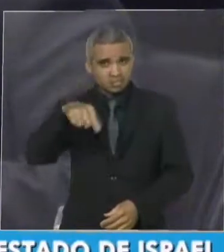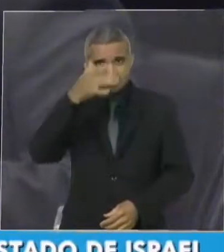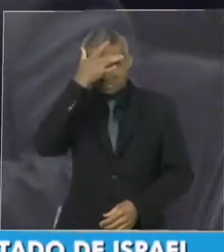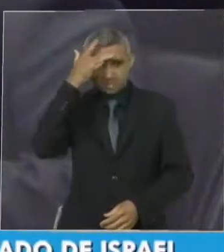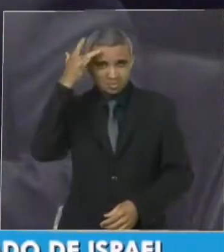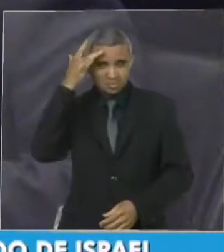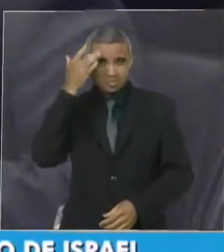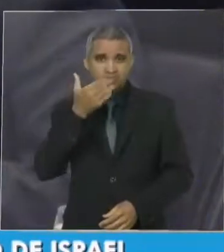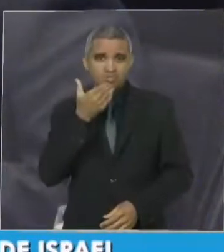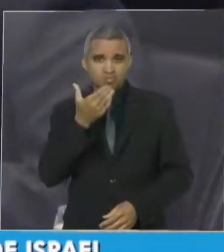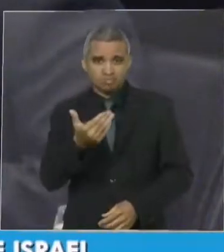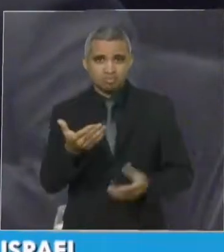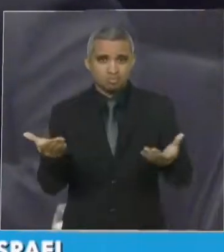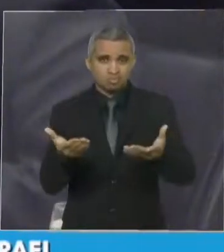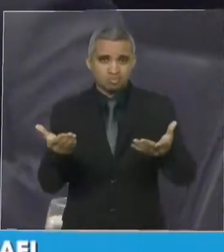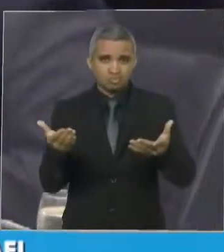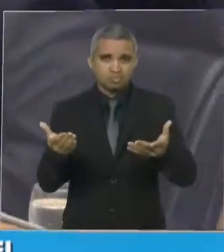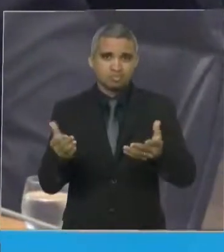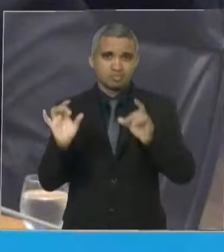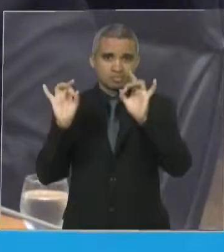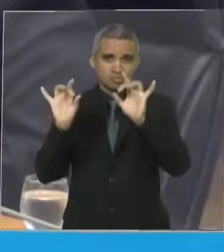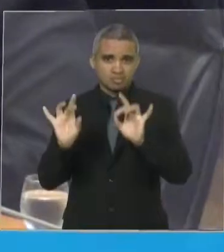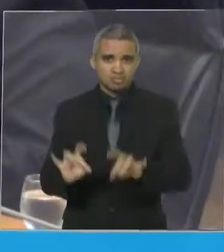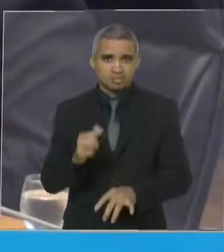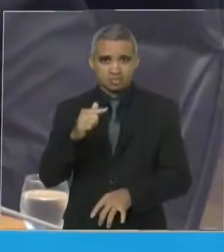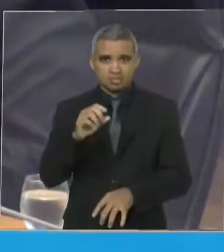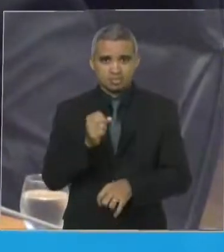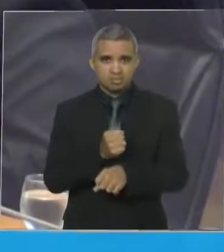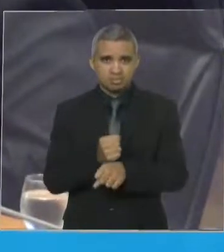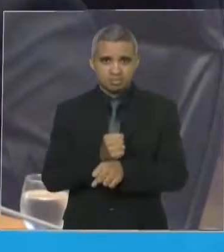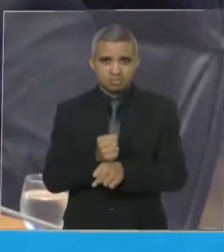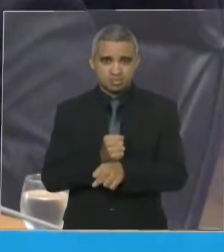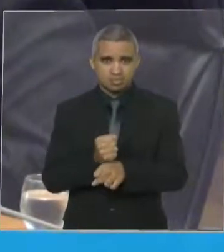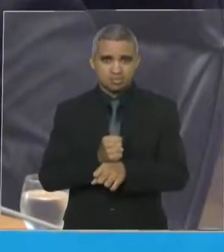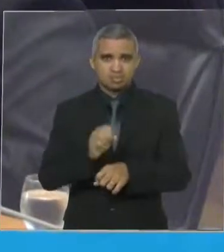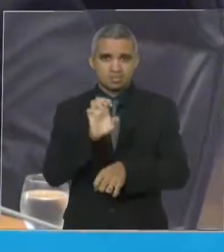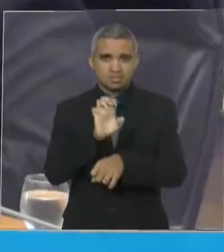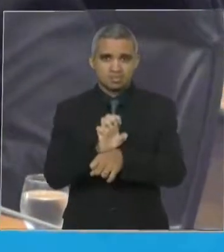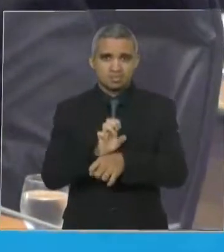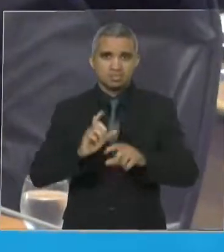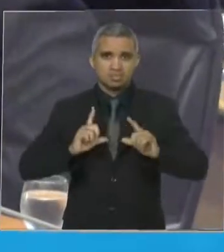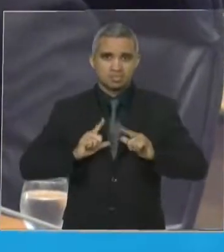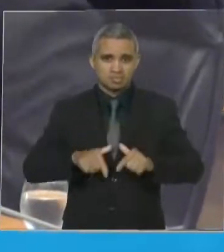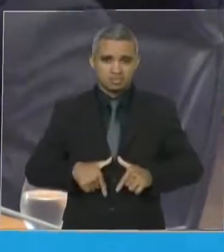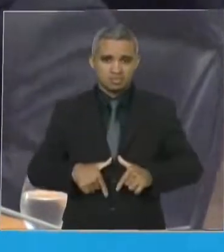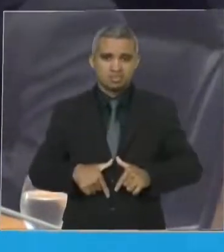de homenagem aos 70 anos do Estado de Israel, a fazer parte aqui da presidência.